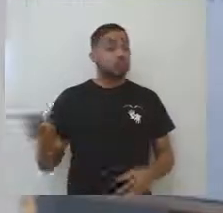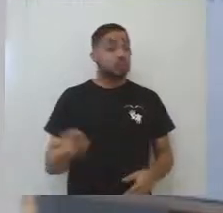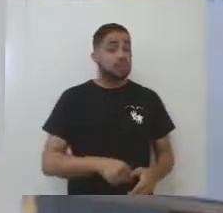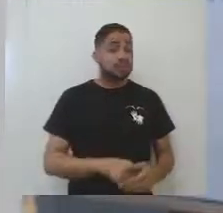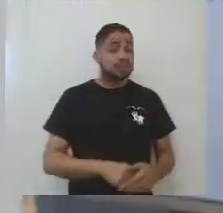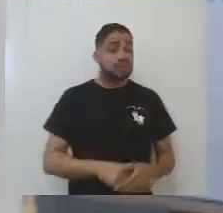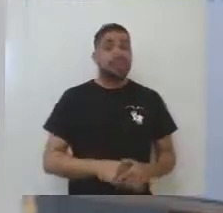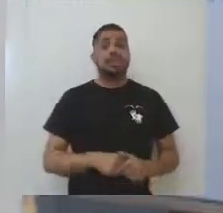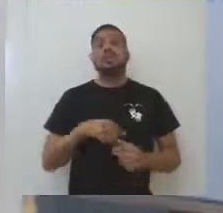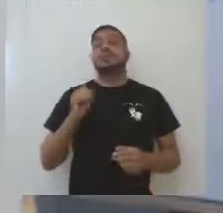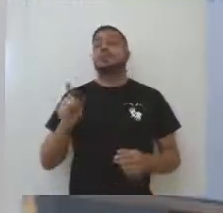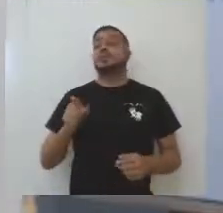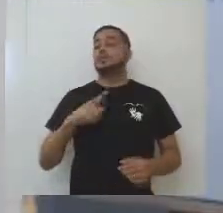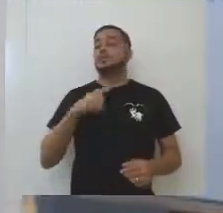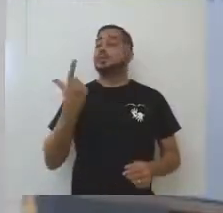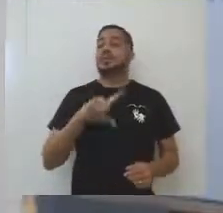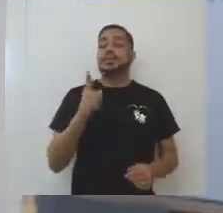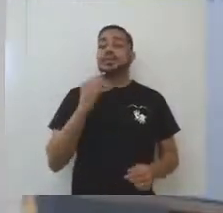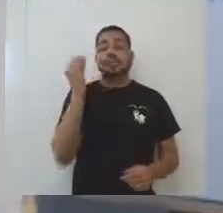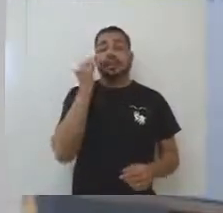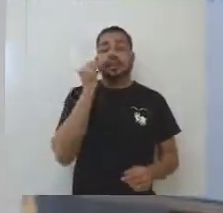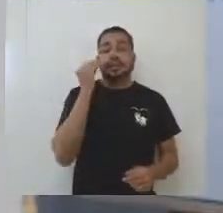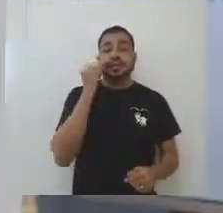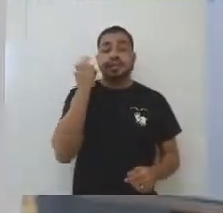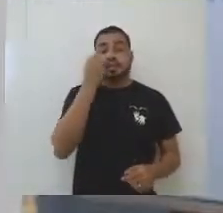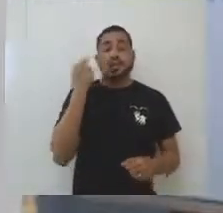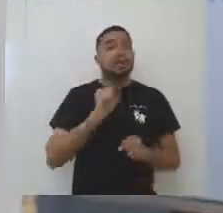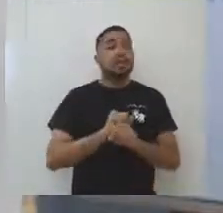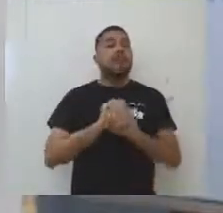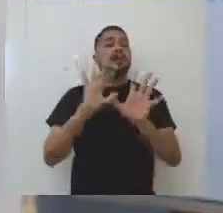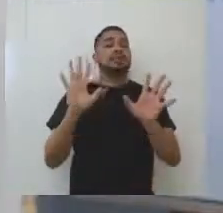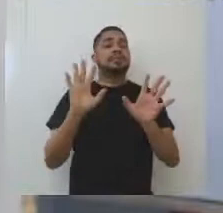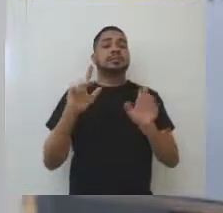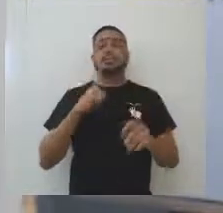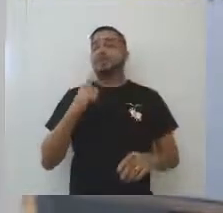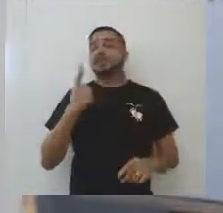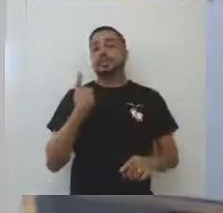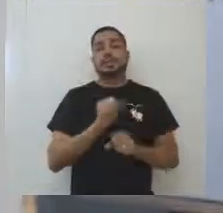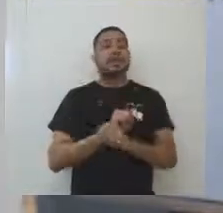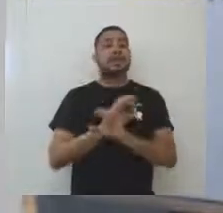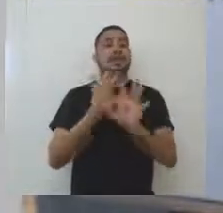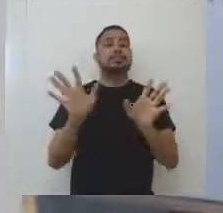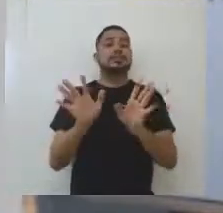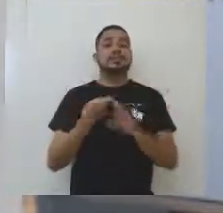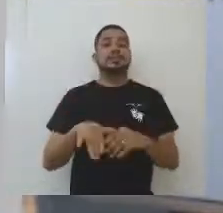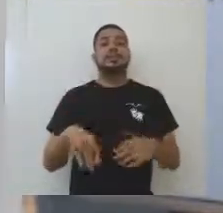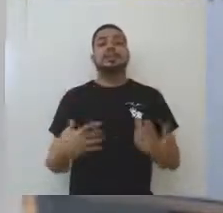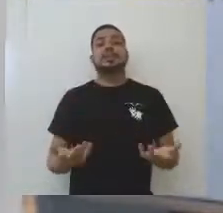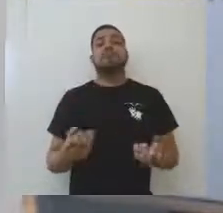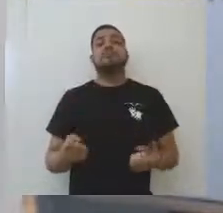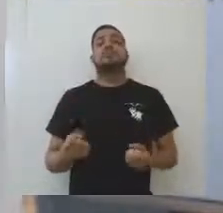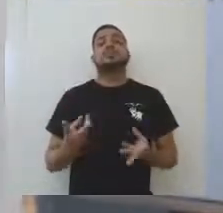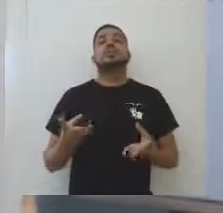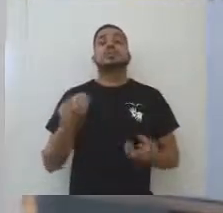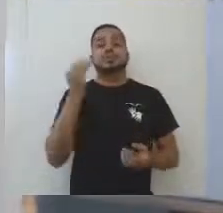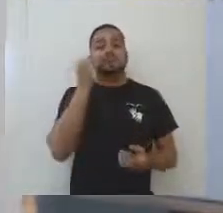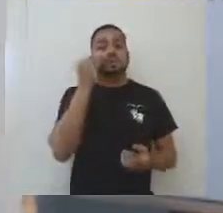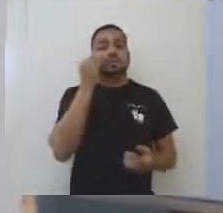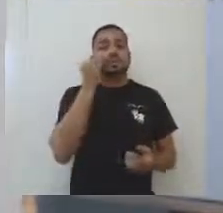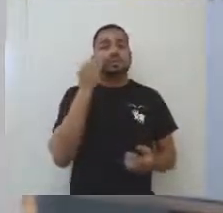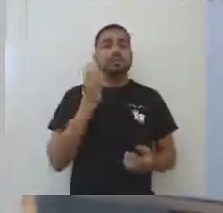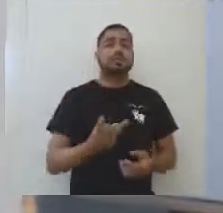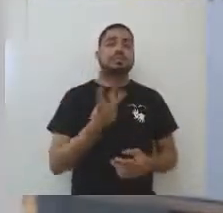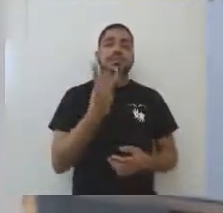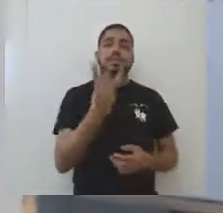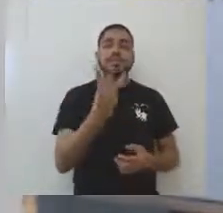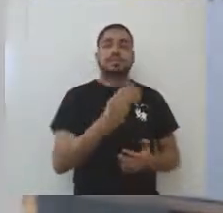ele corta isso aqui, não tem chance dele ter olho claro. Como não tem chance dele ter olho claro, aí sobra quantas possibilidades?